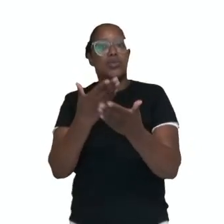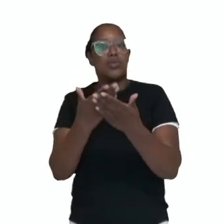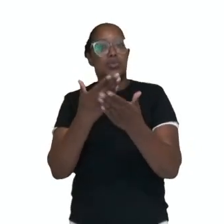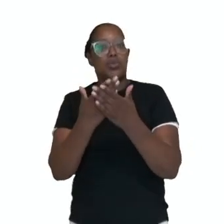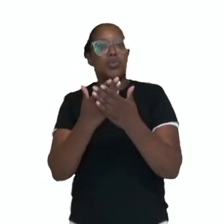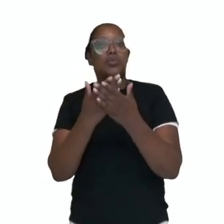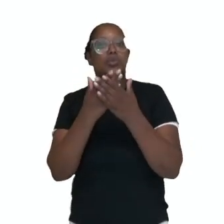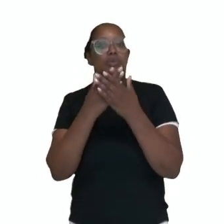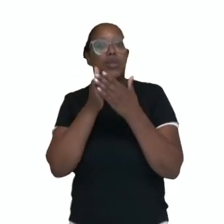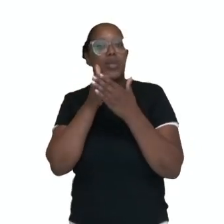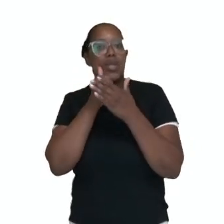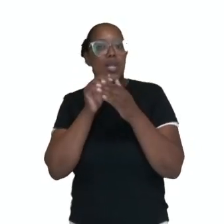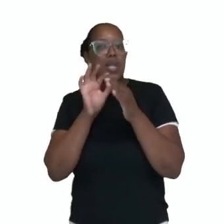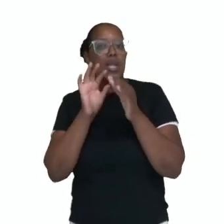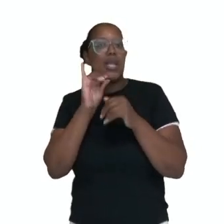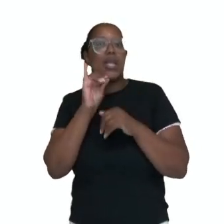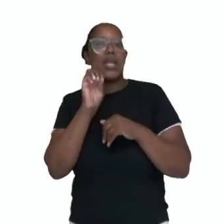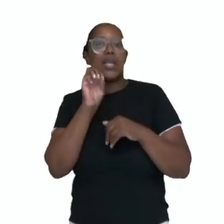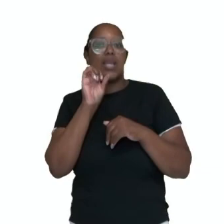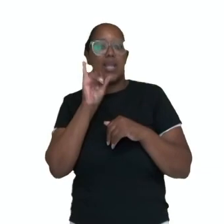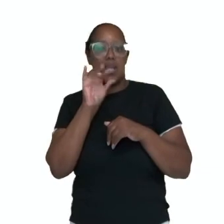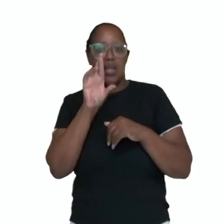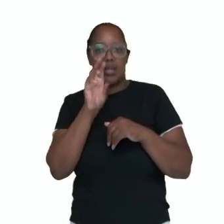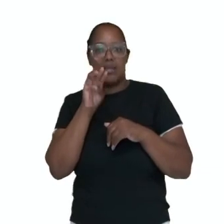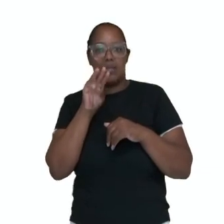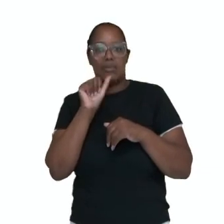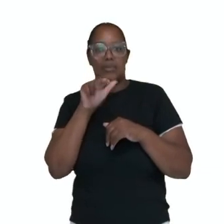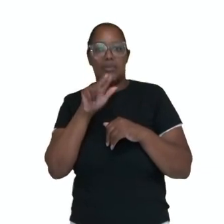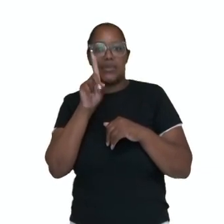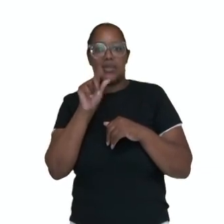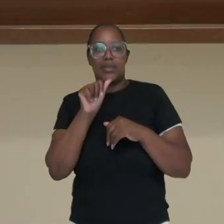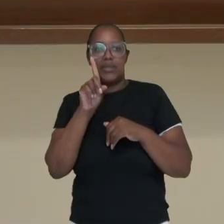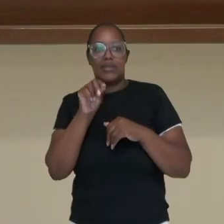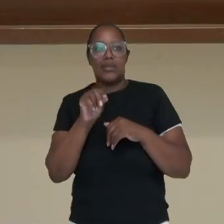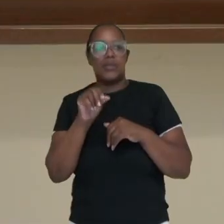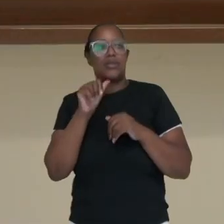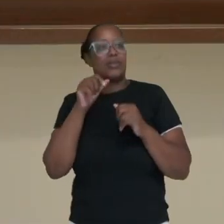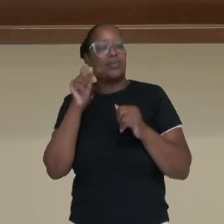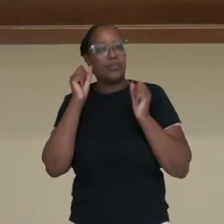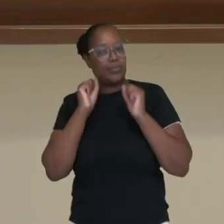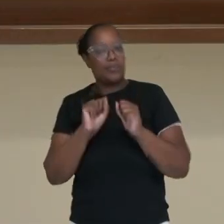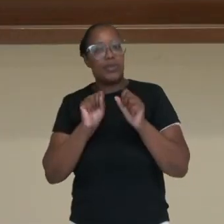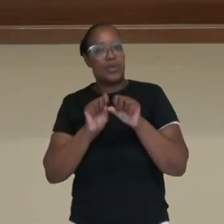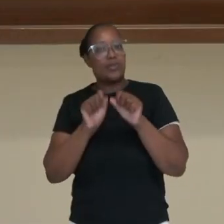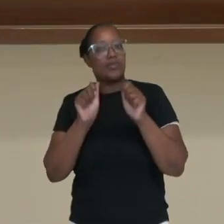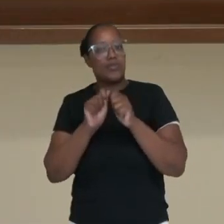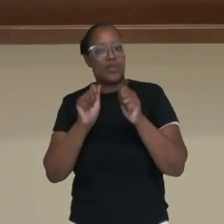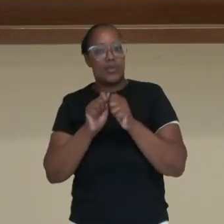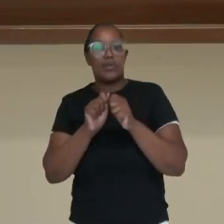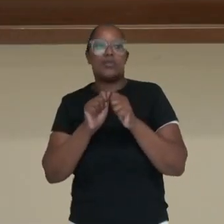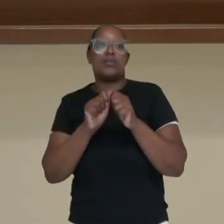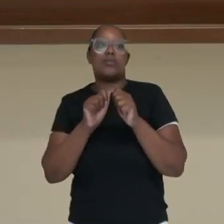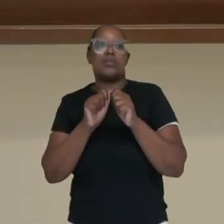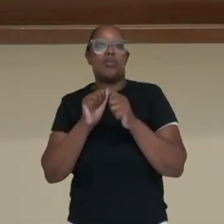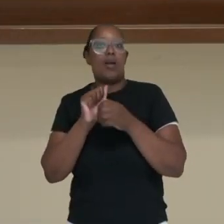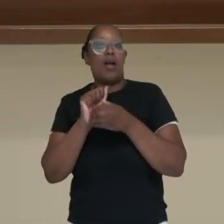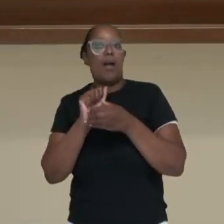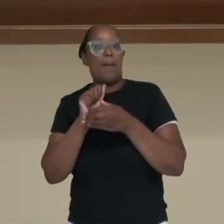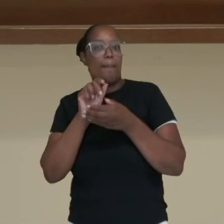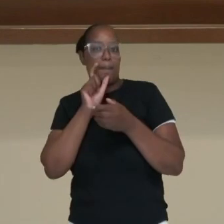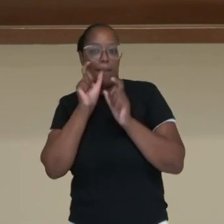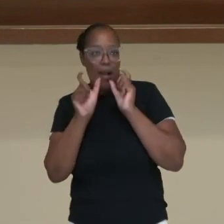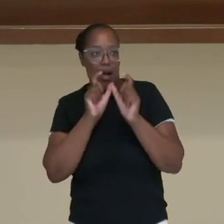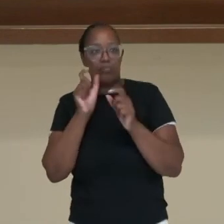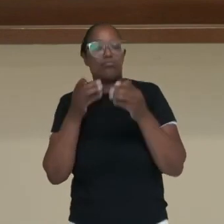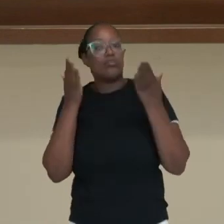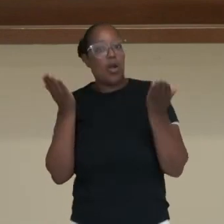irmandade. Todas essas palavrinhas que a gente pode formar com a palavra a liberdade. E aí, vamos retomar o que a